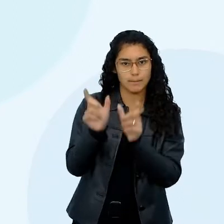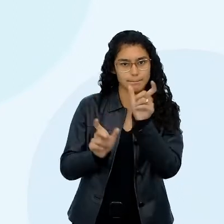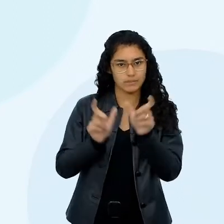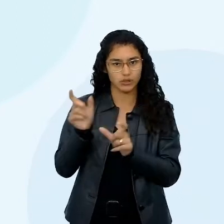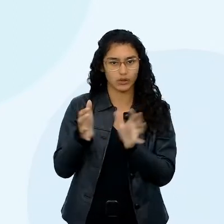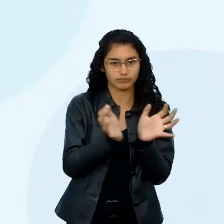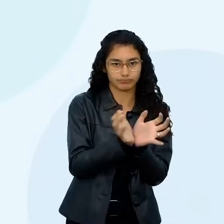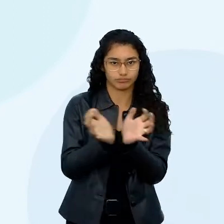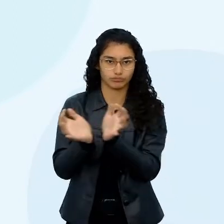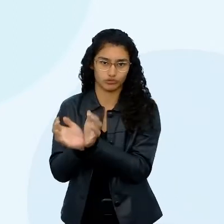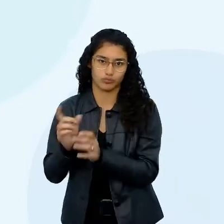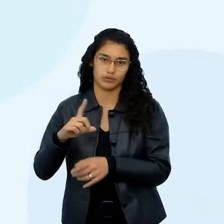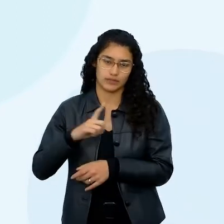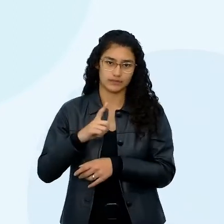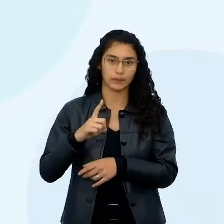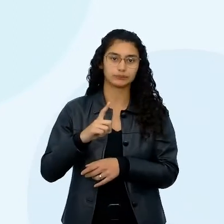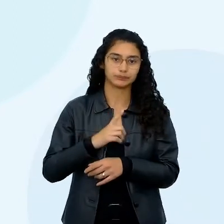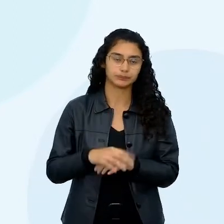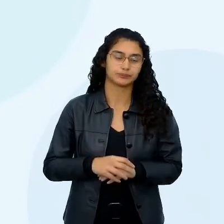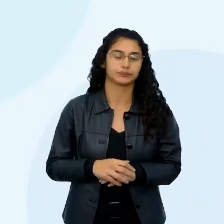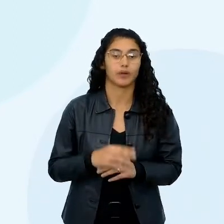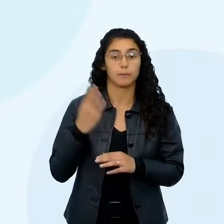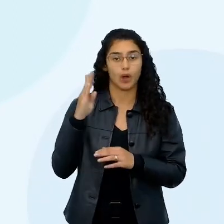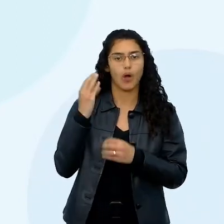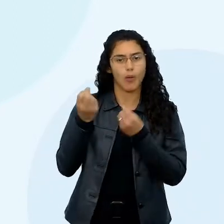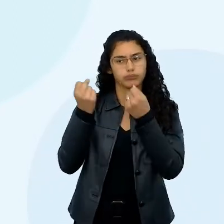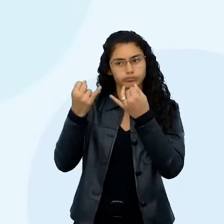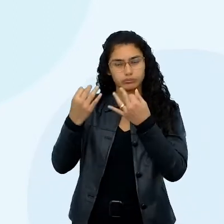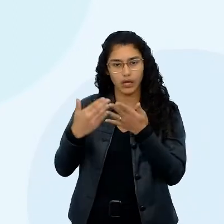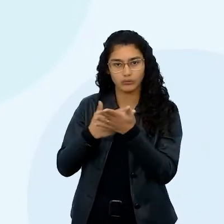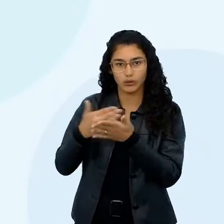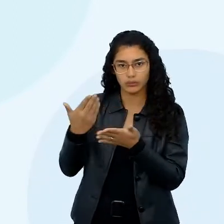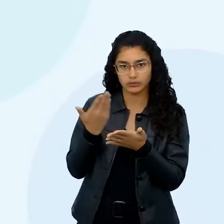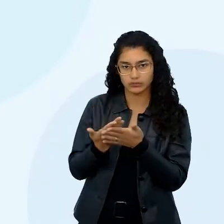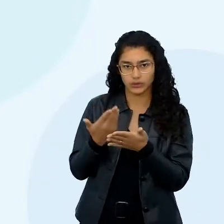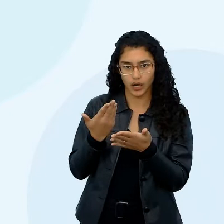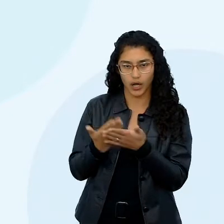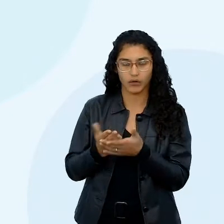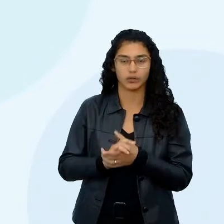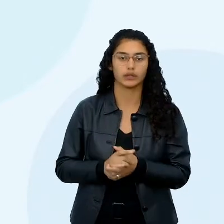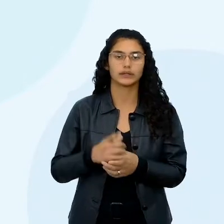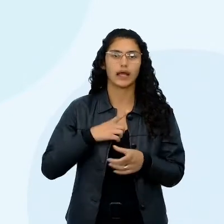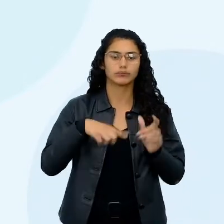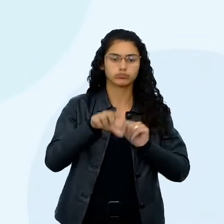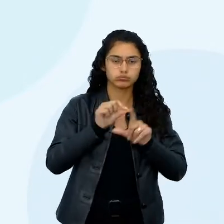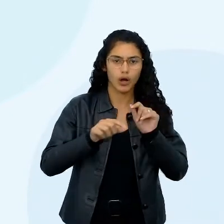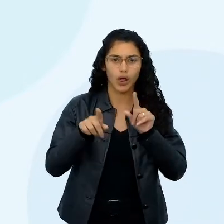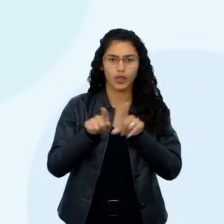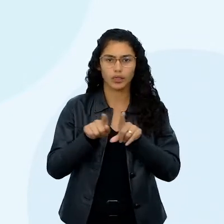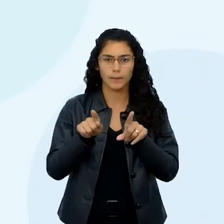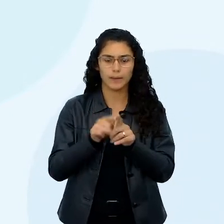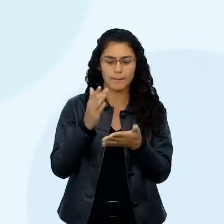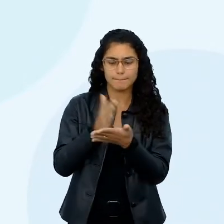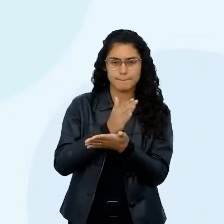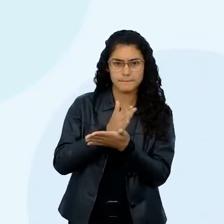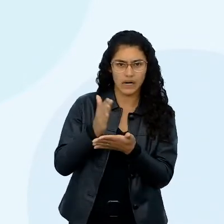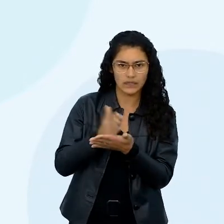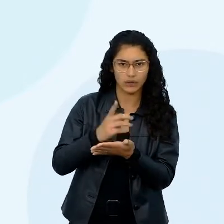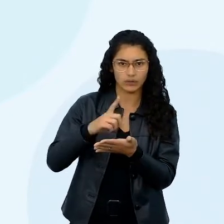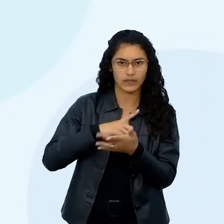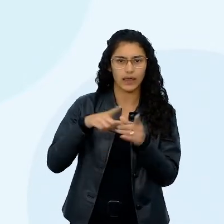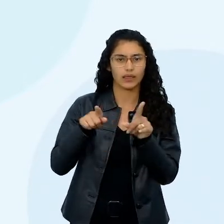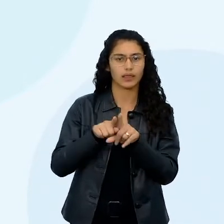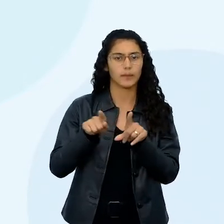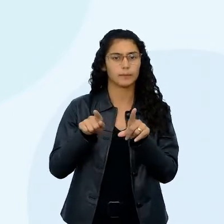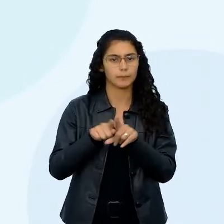dessa categoria biológica que eu mencionei no começo. E essas classificações elas constituem